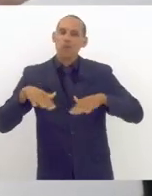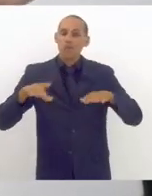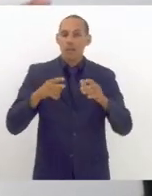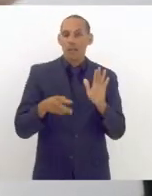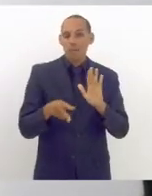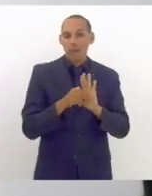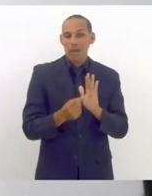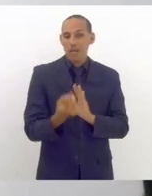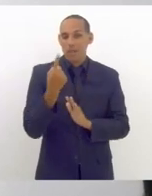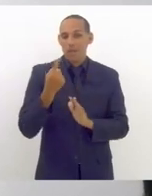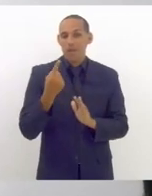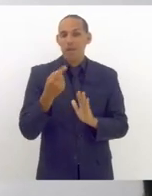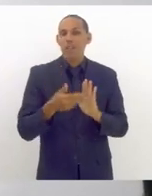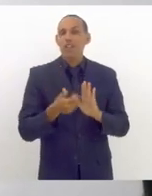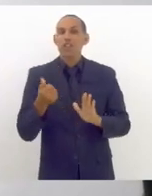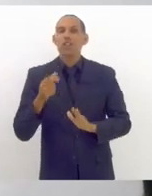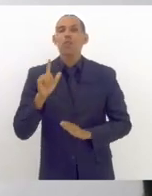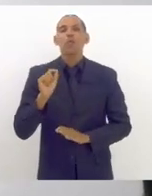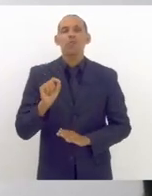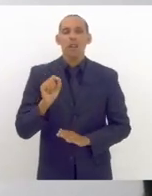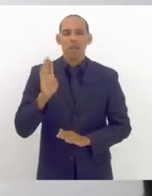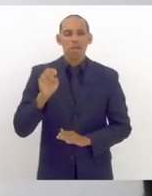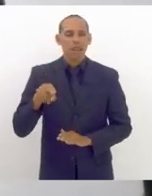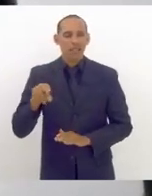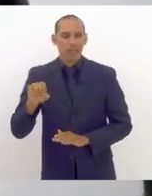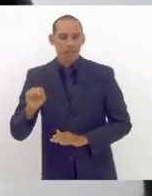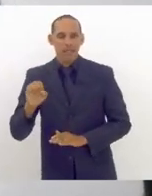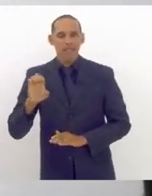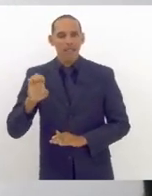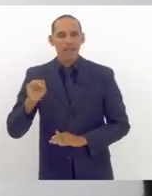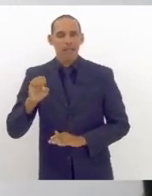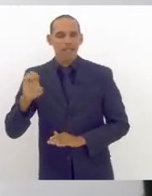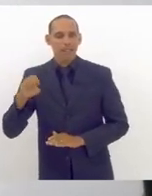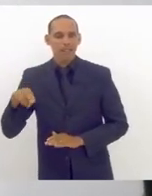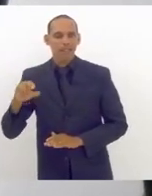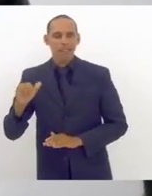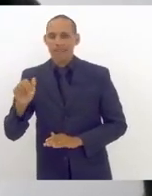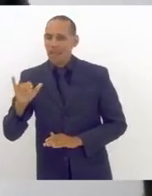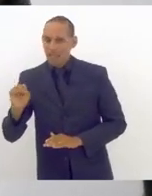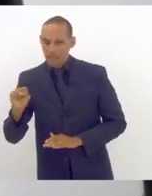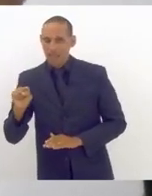de bens essenciais a gasolina